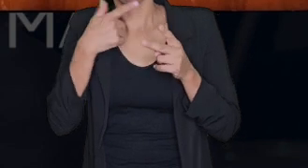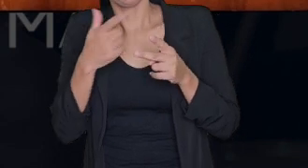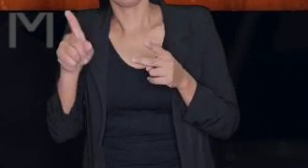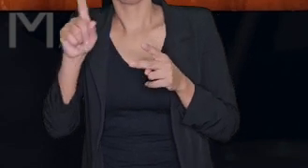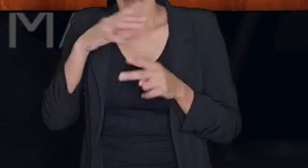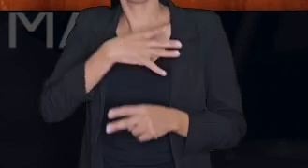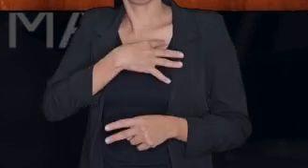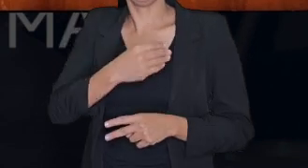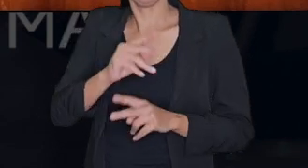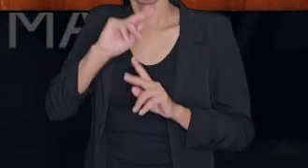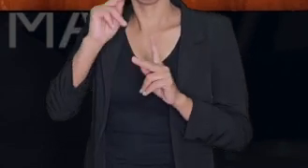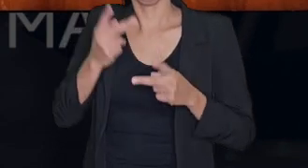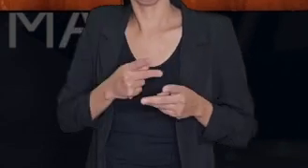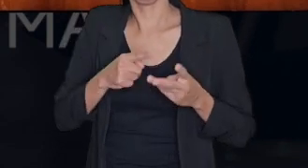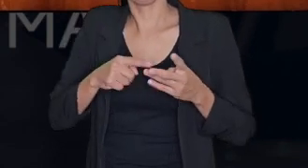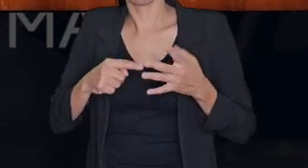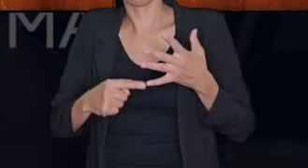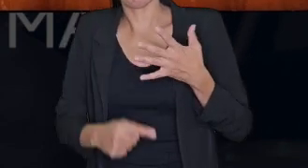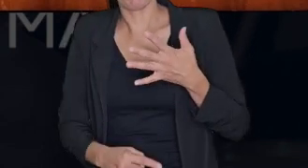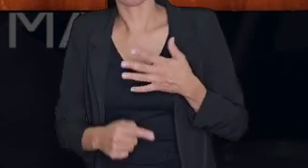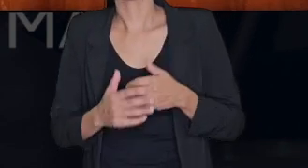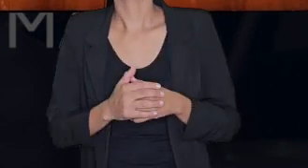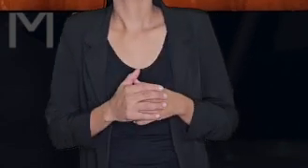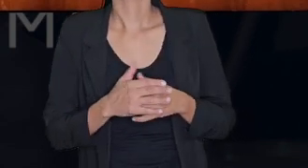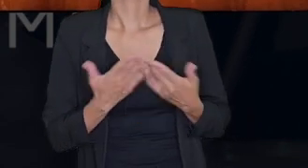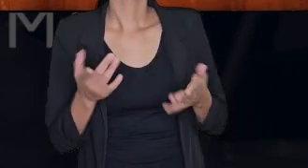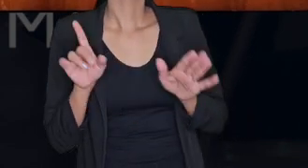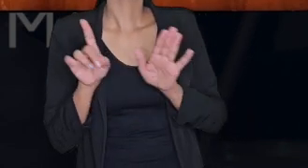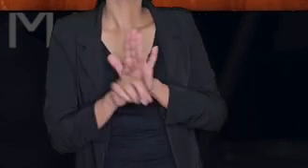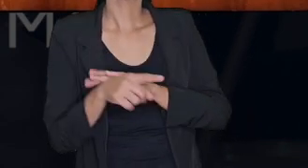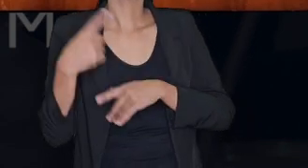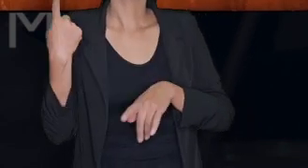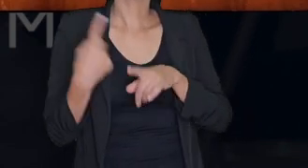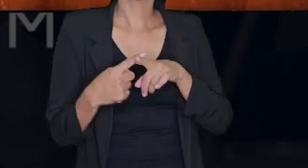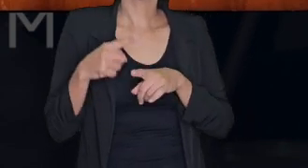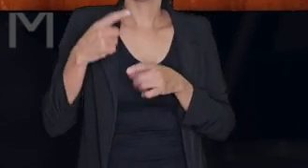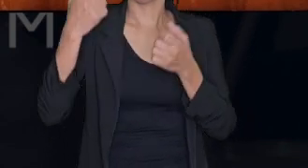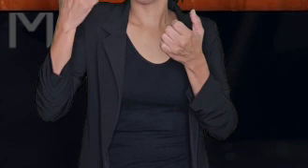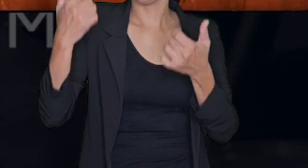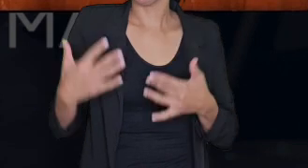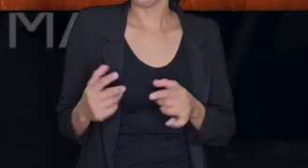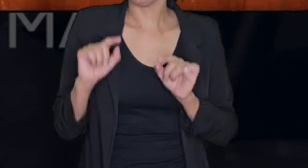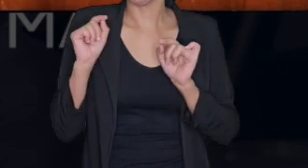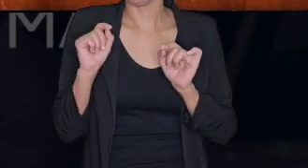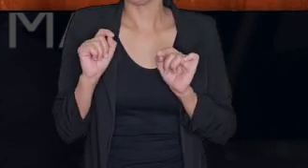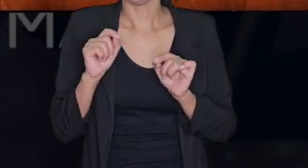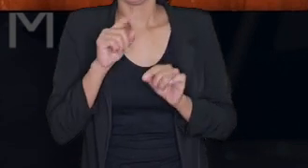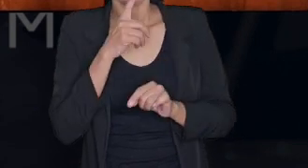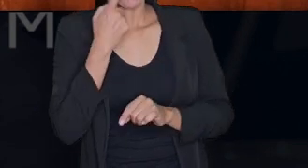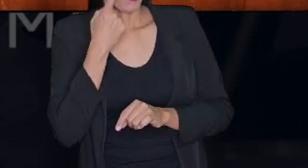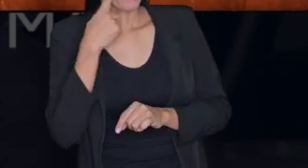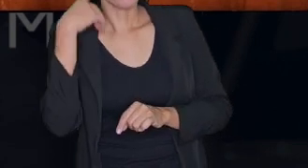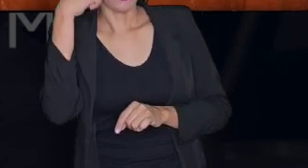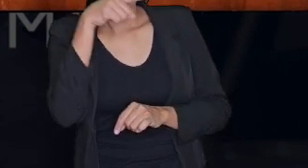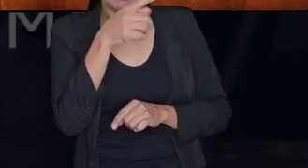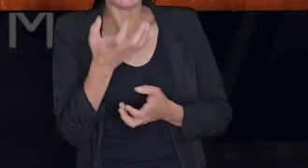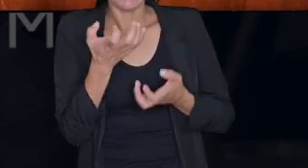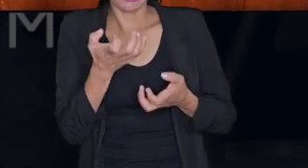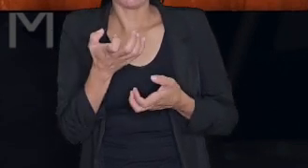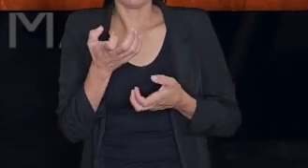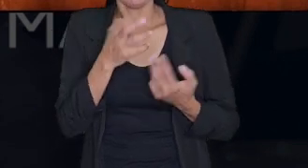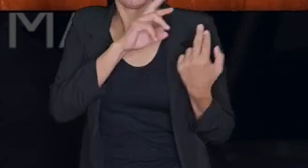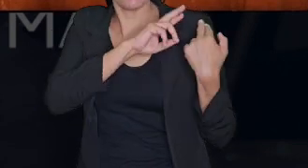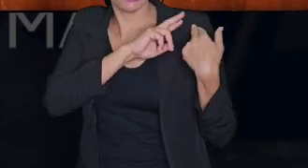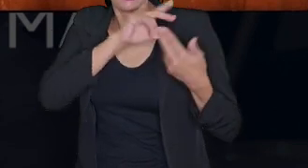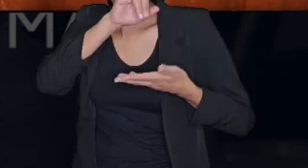o cônjuge ou companheiro, depois herdeiros e assim sucessivamente. Agora, por que o Hércules está falando que,